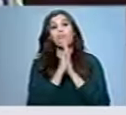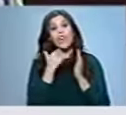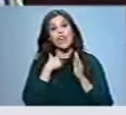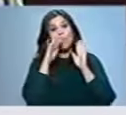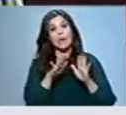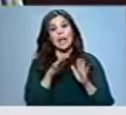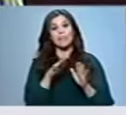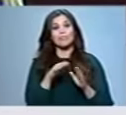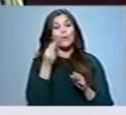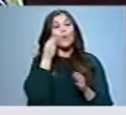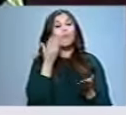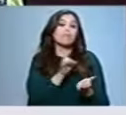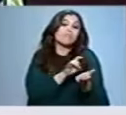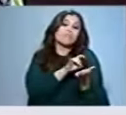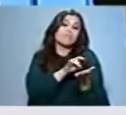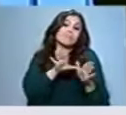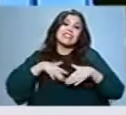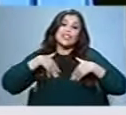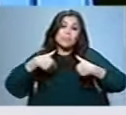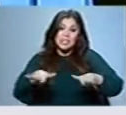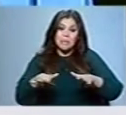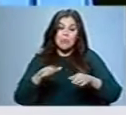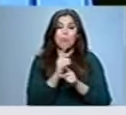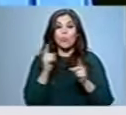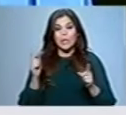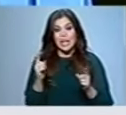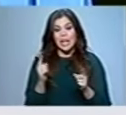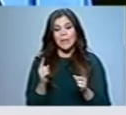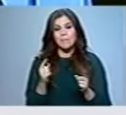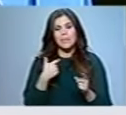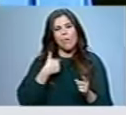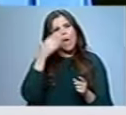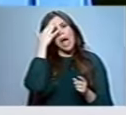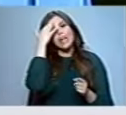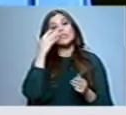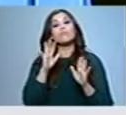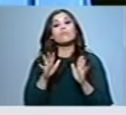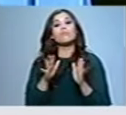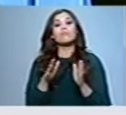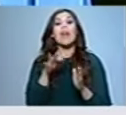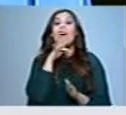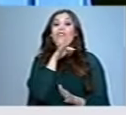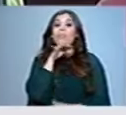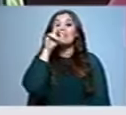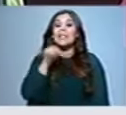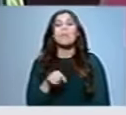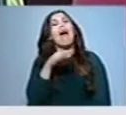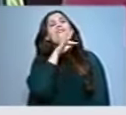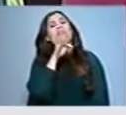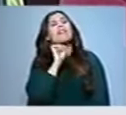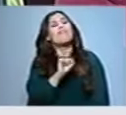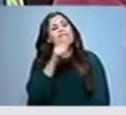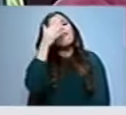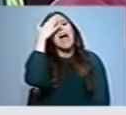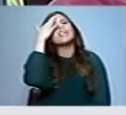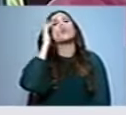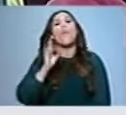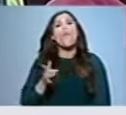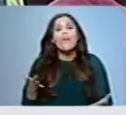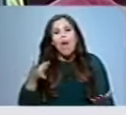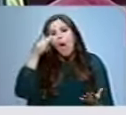verdade, foi despedir-me, assim, à antiga. Ok. A verdade é que eu acho que... Eu respeito à família. à família. Mas o que é que eles acharam disso tudo? À